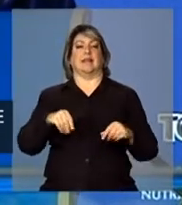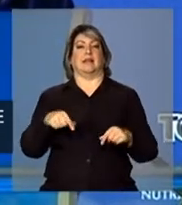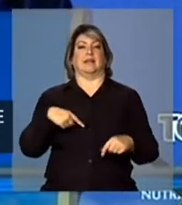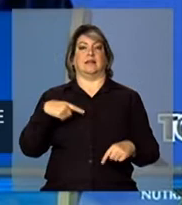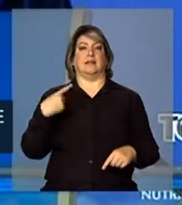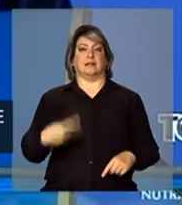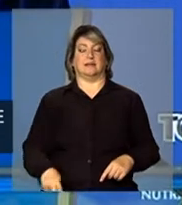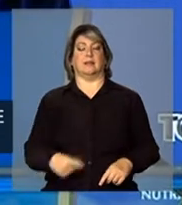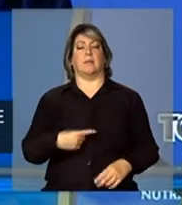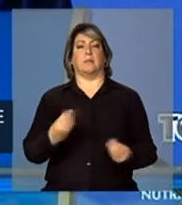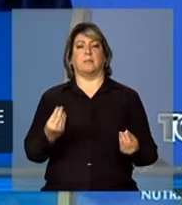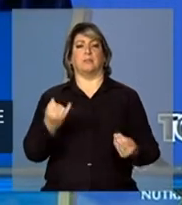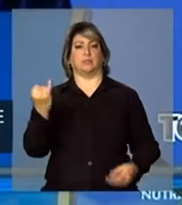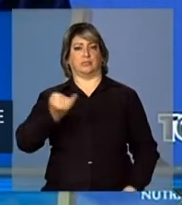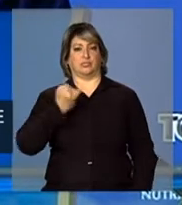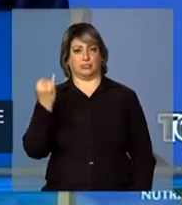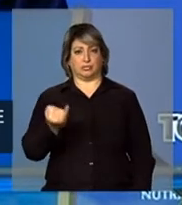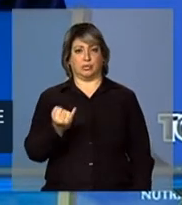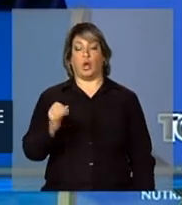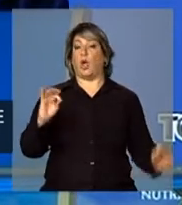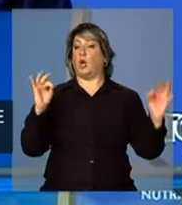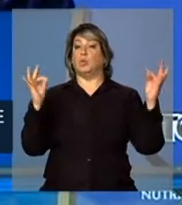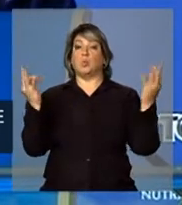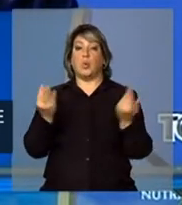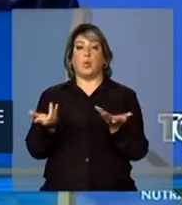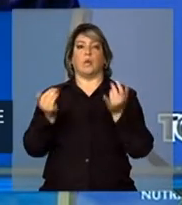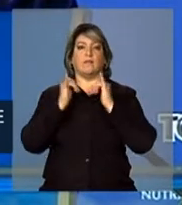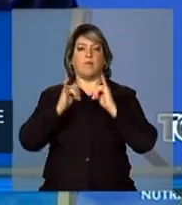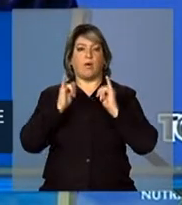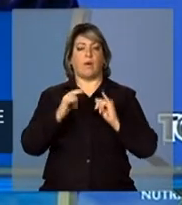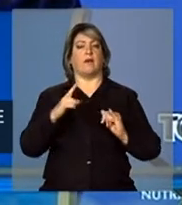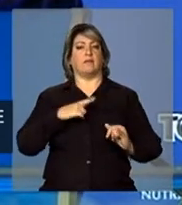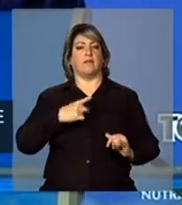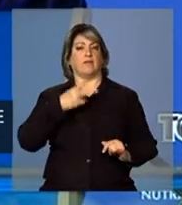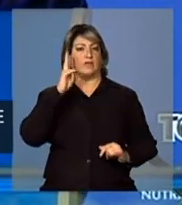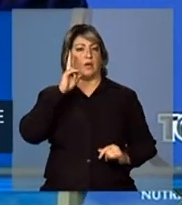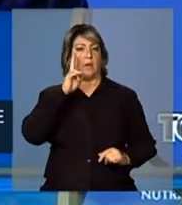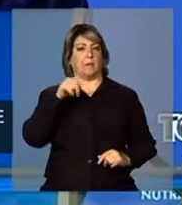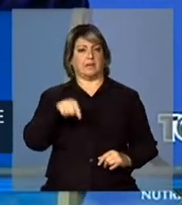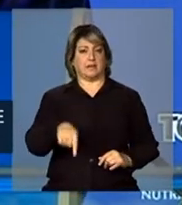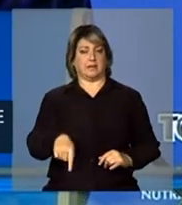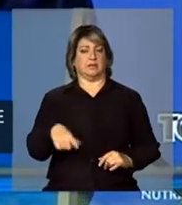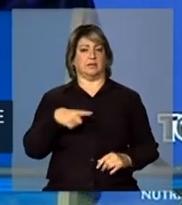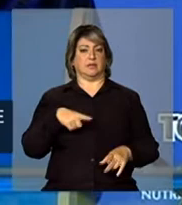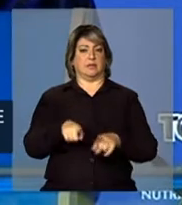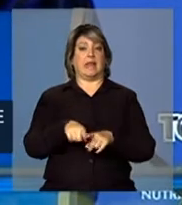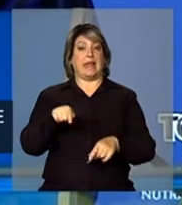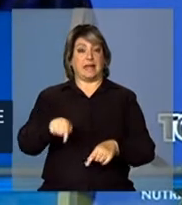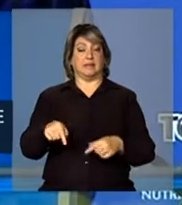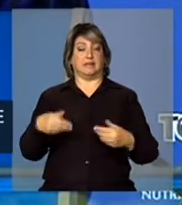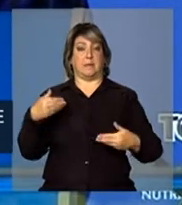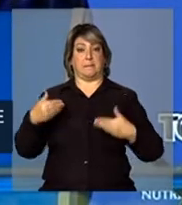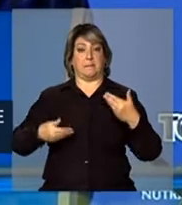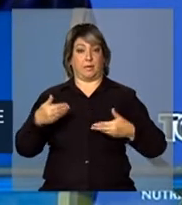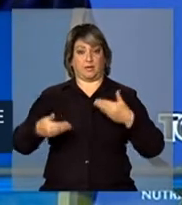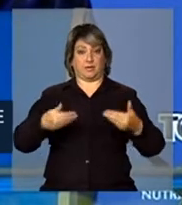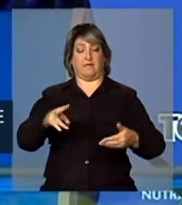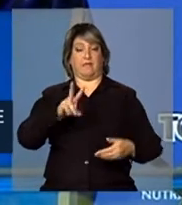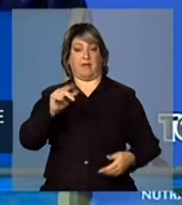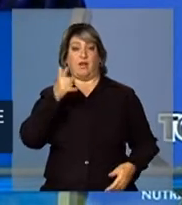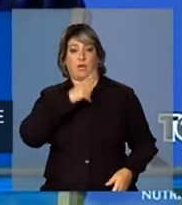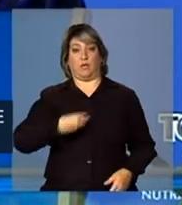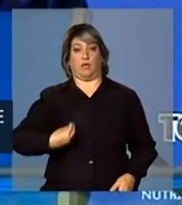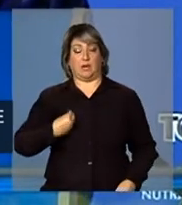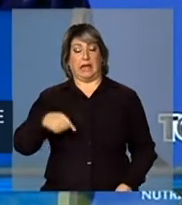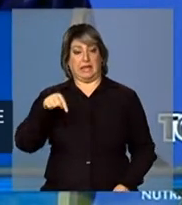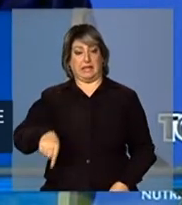muito significativa. Todos os dados apontam para isso, e esse processo que vai ocorrer esse